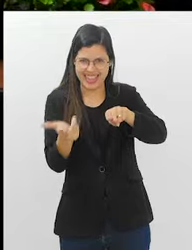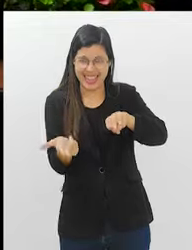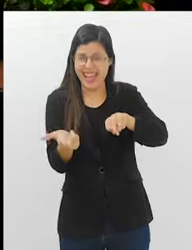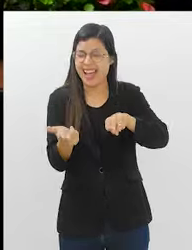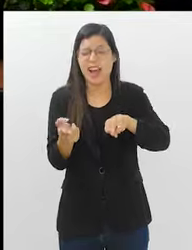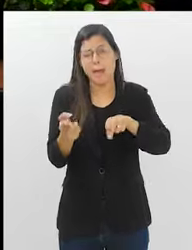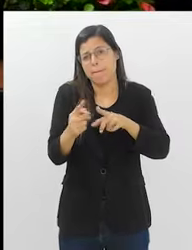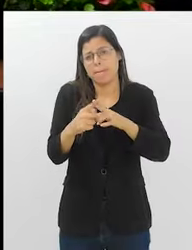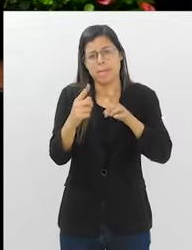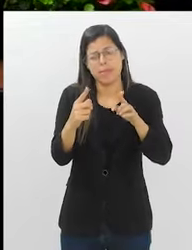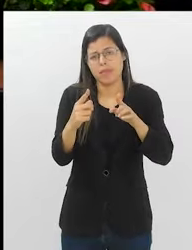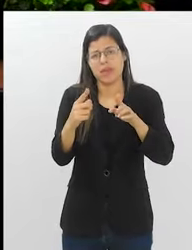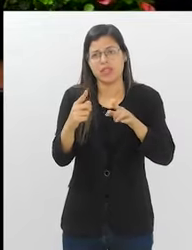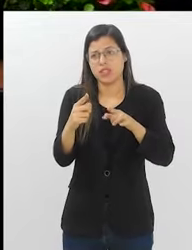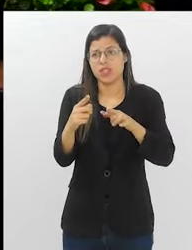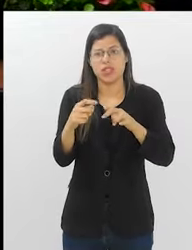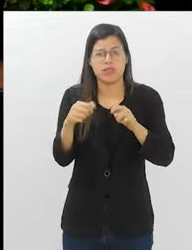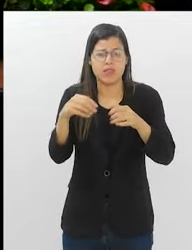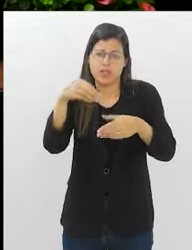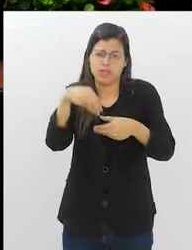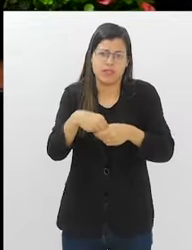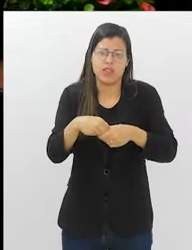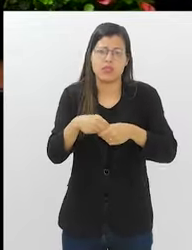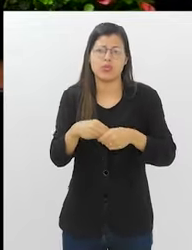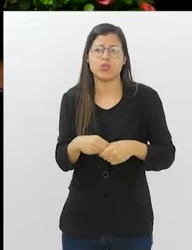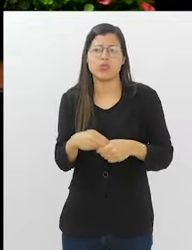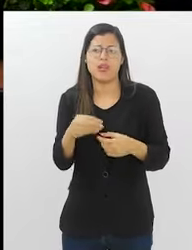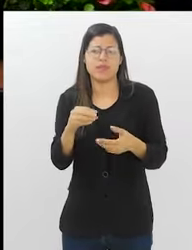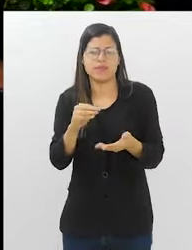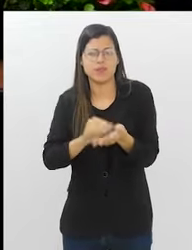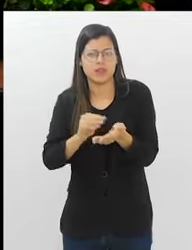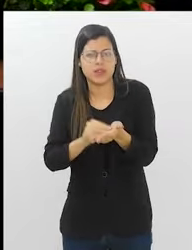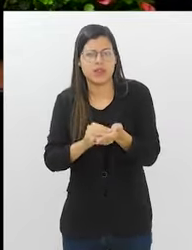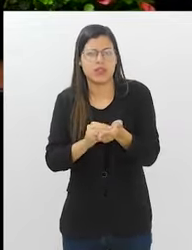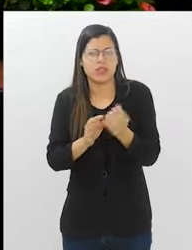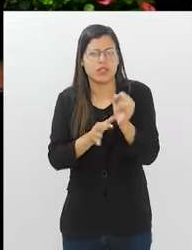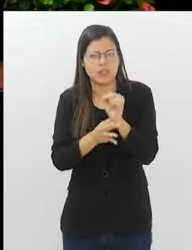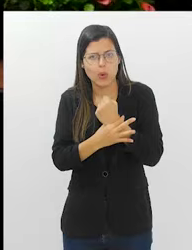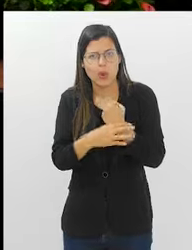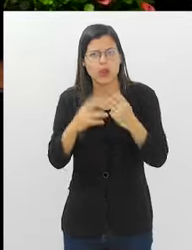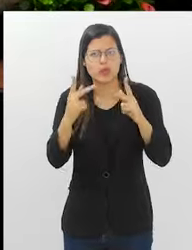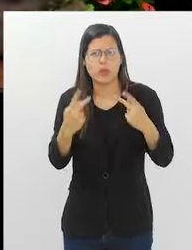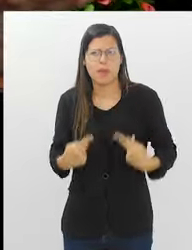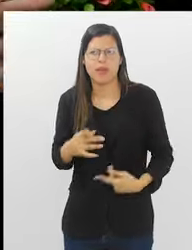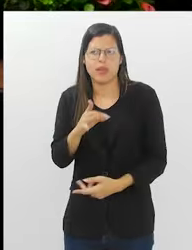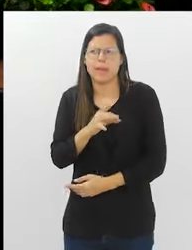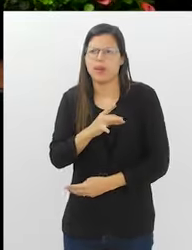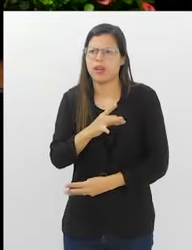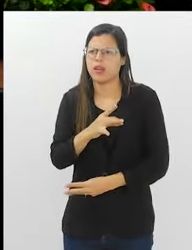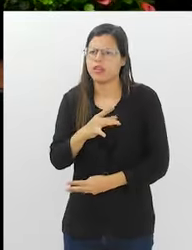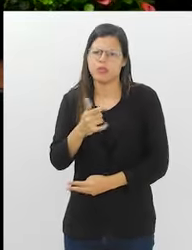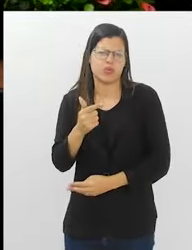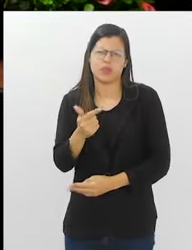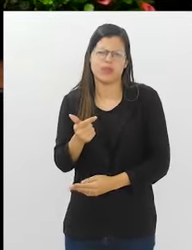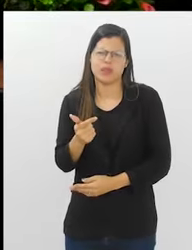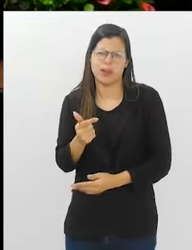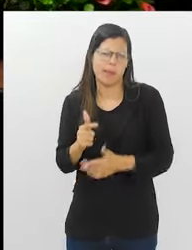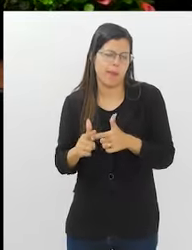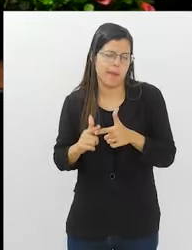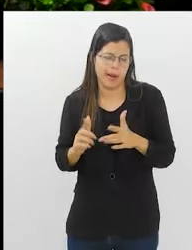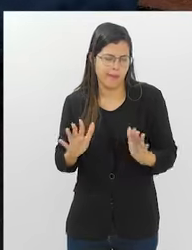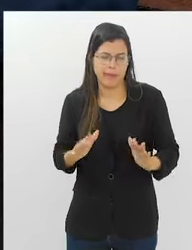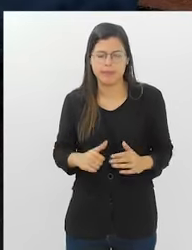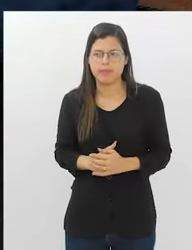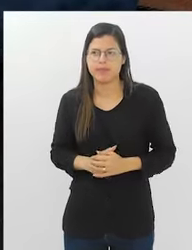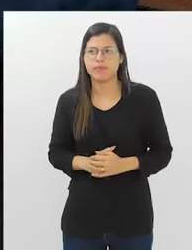é isso, faz parte das próprias inseguranças humanas, das questões particulares. Não há nenhum tipo de condenação com relação a isso. Eu